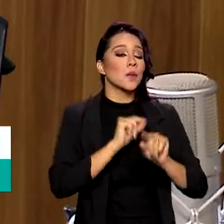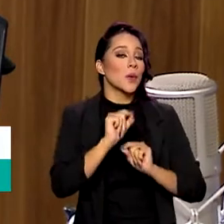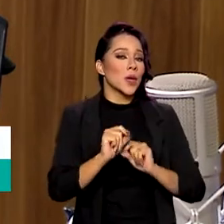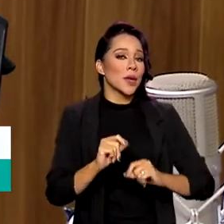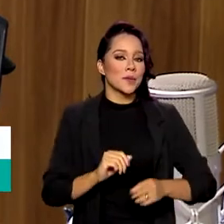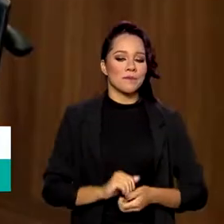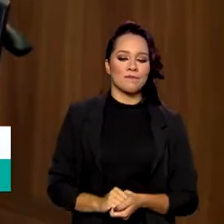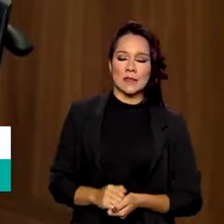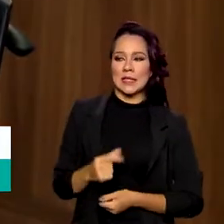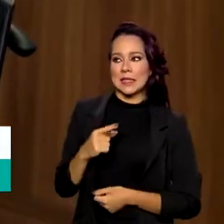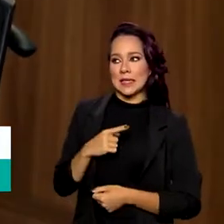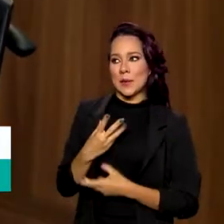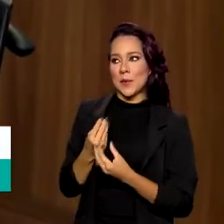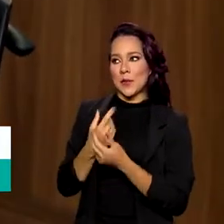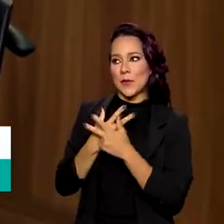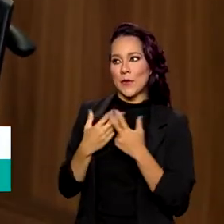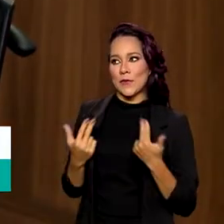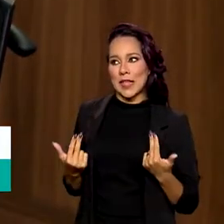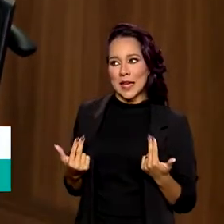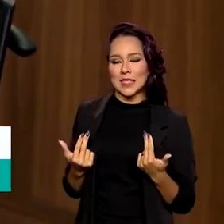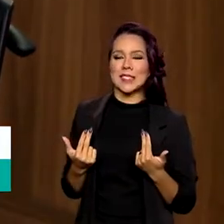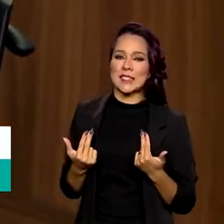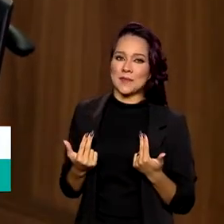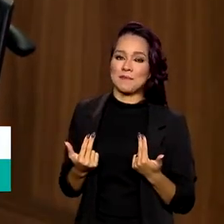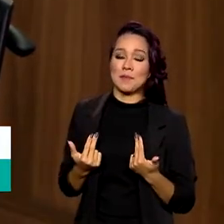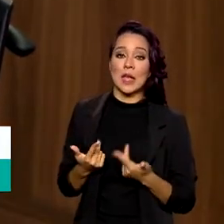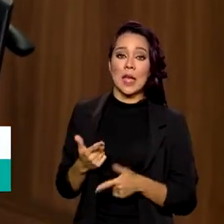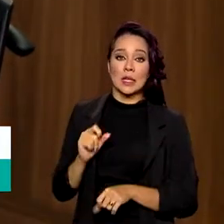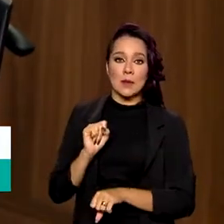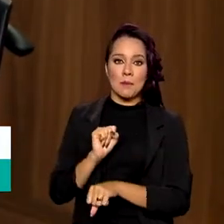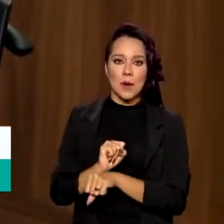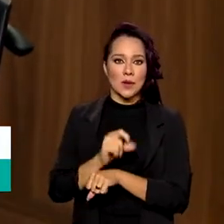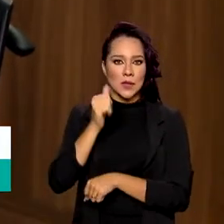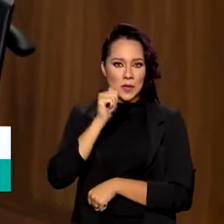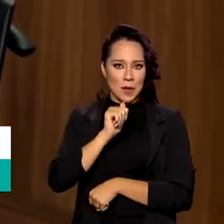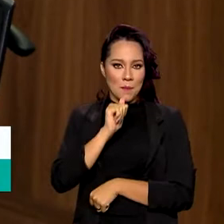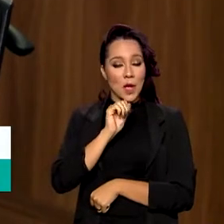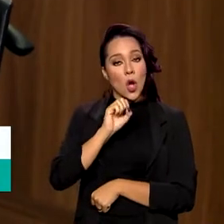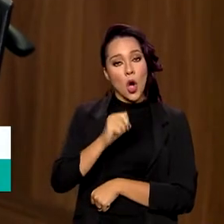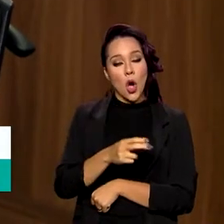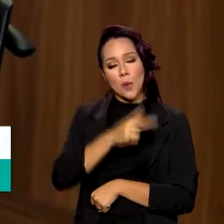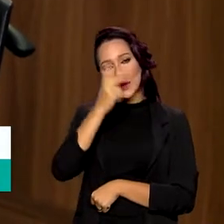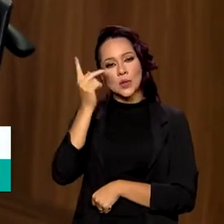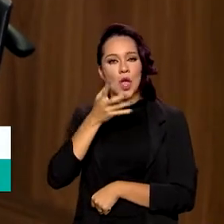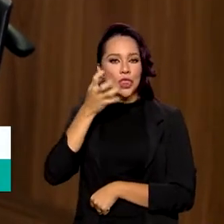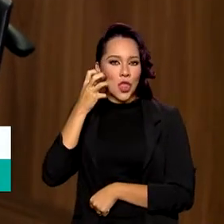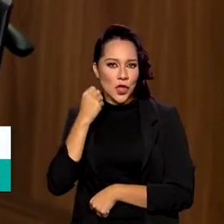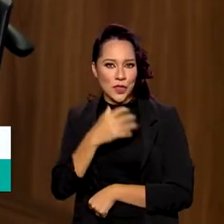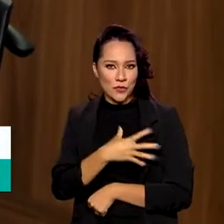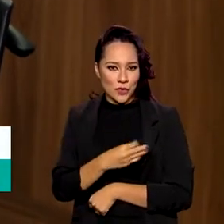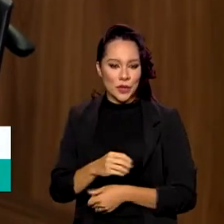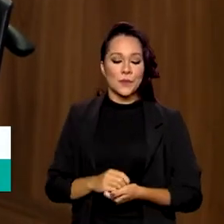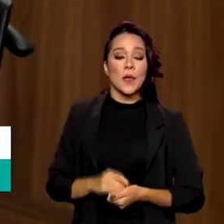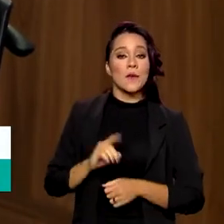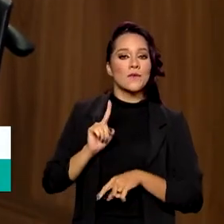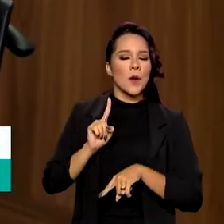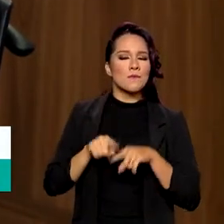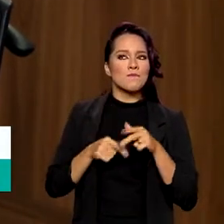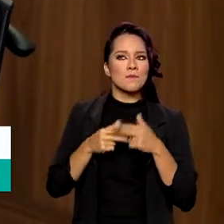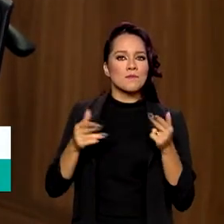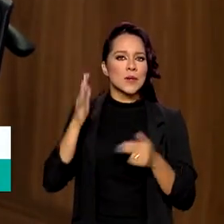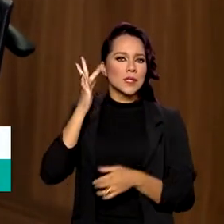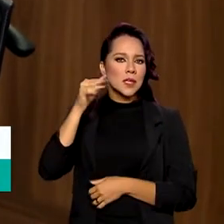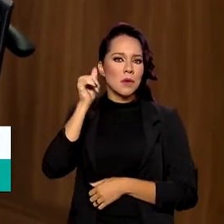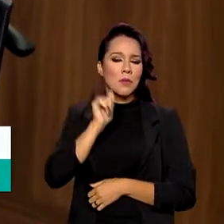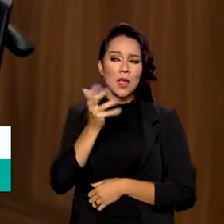vem muita novidade por aí a pausa maternidade ou adoção Por Exemplo foi um produto pensado para